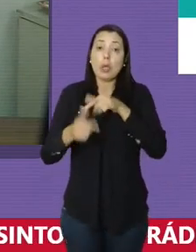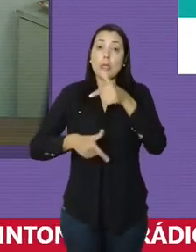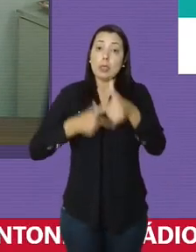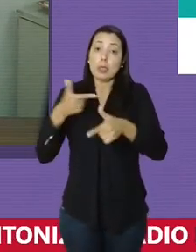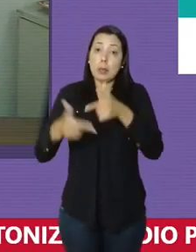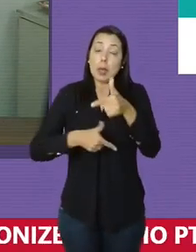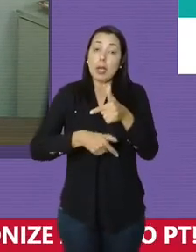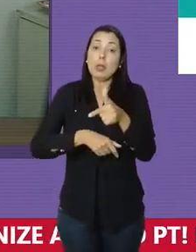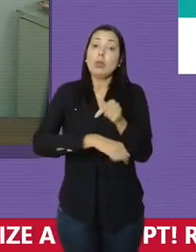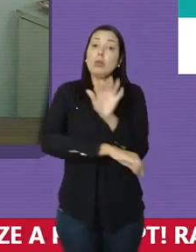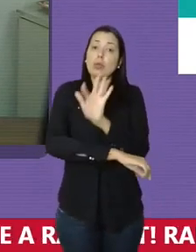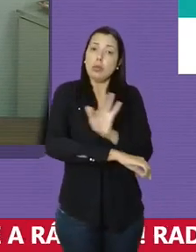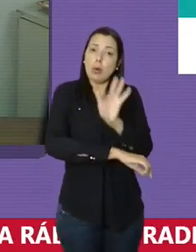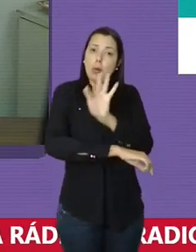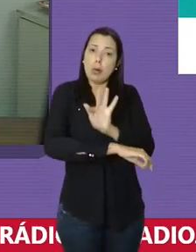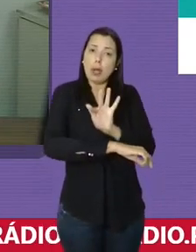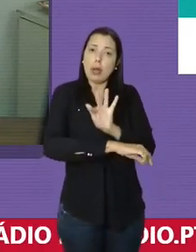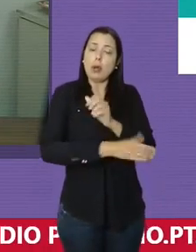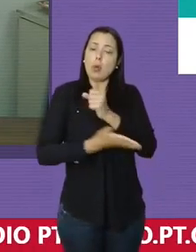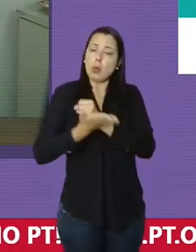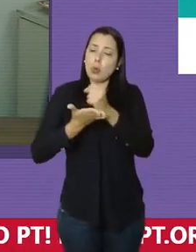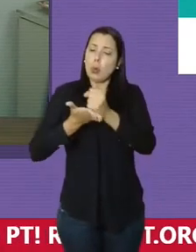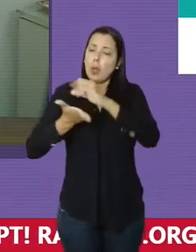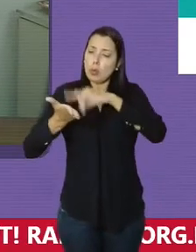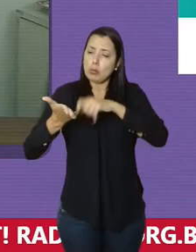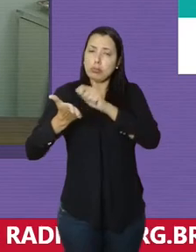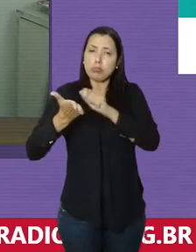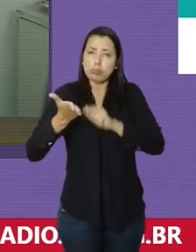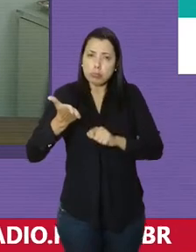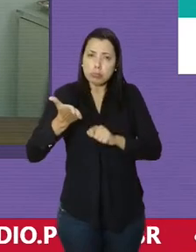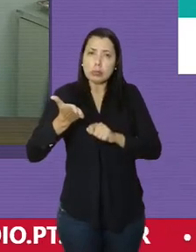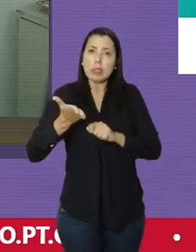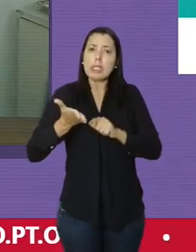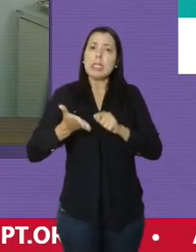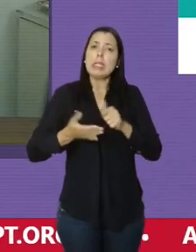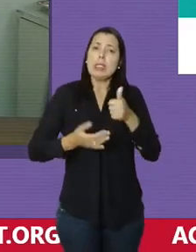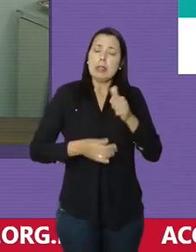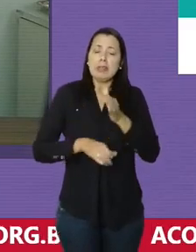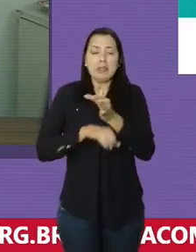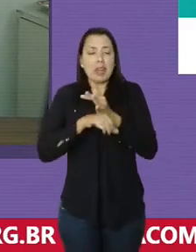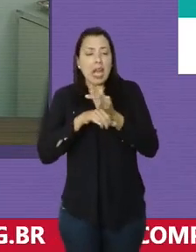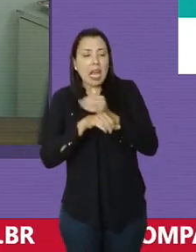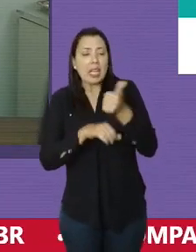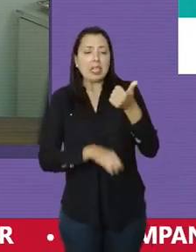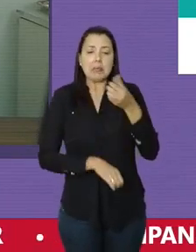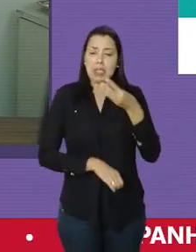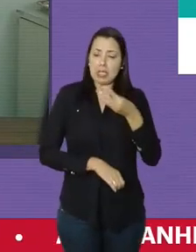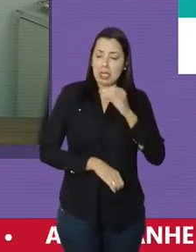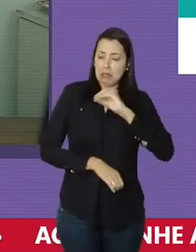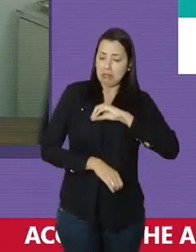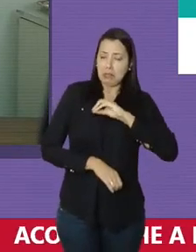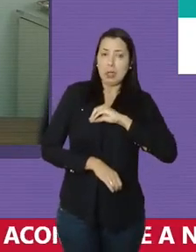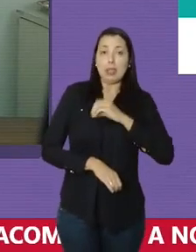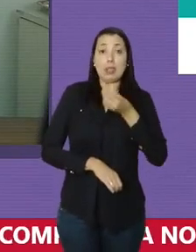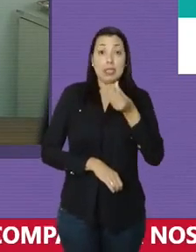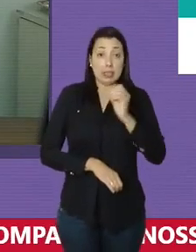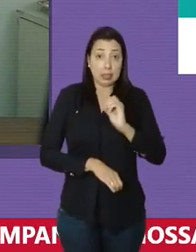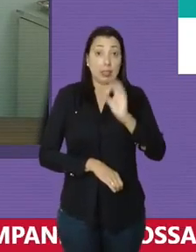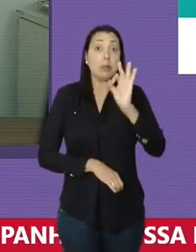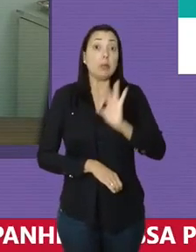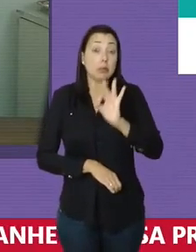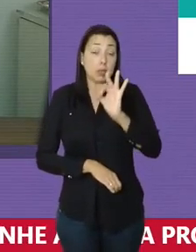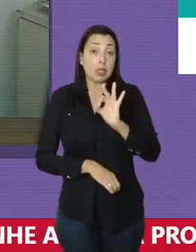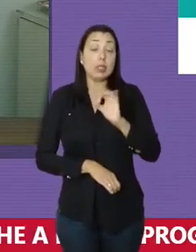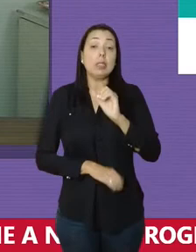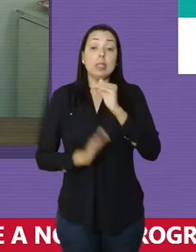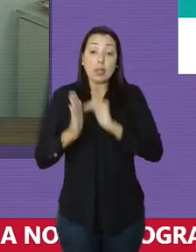trabalhos formais, com carteira assinada, férias e 13º, aumentou 60%.